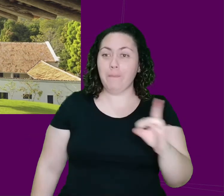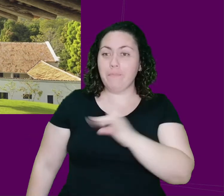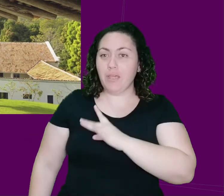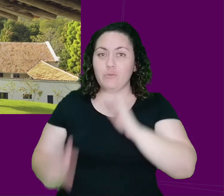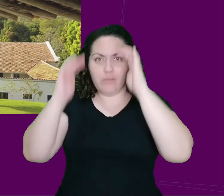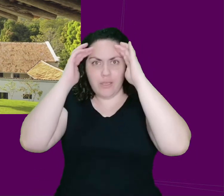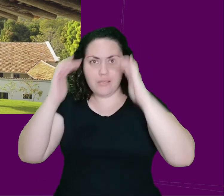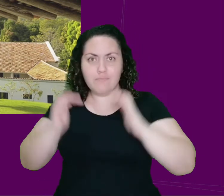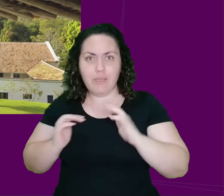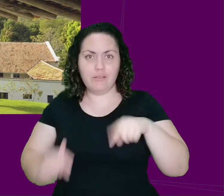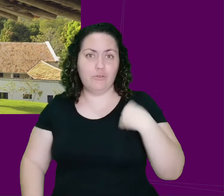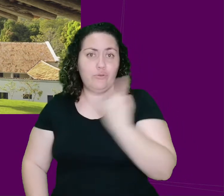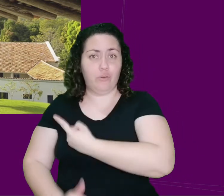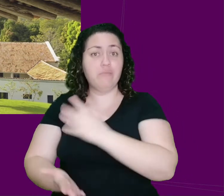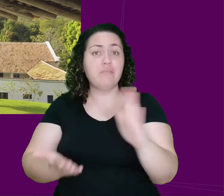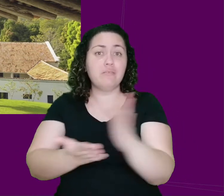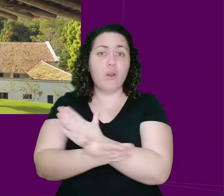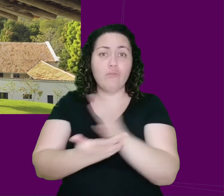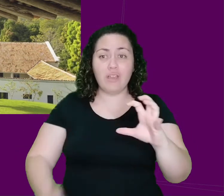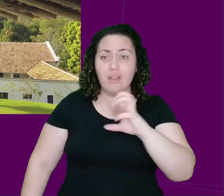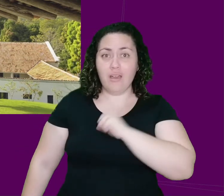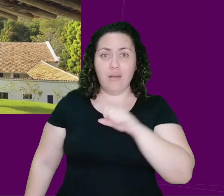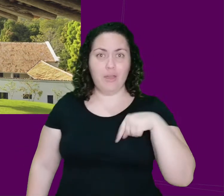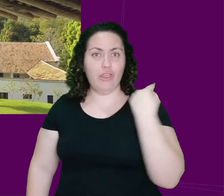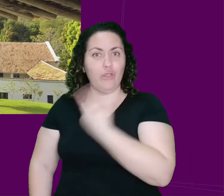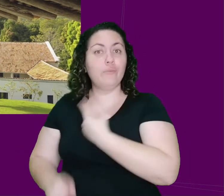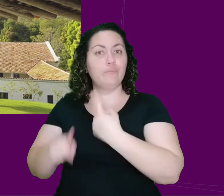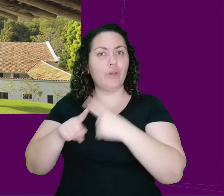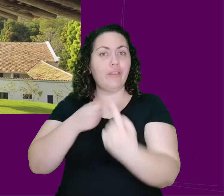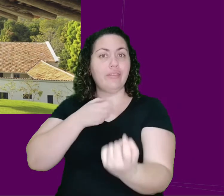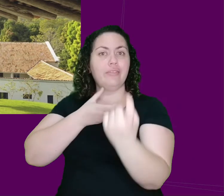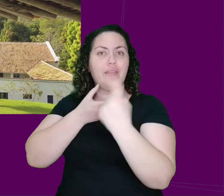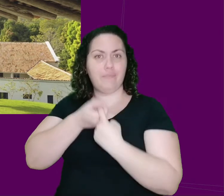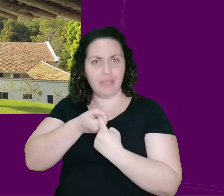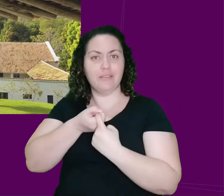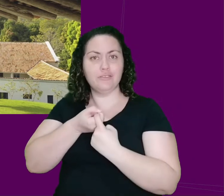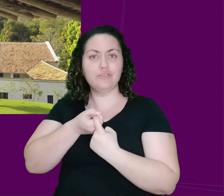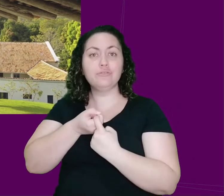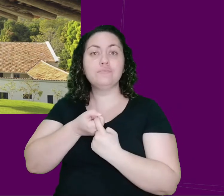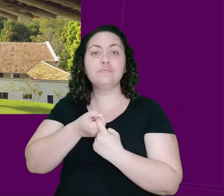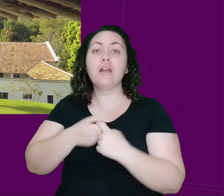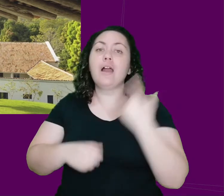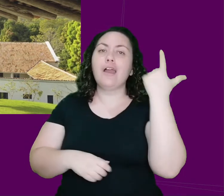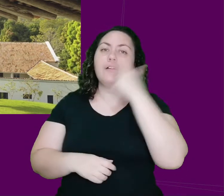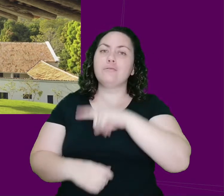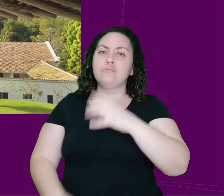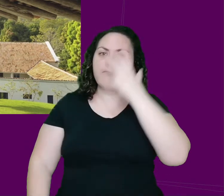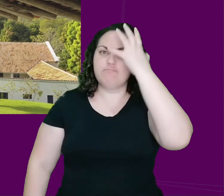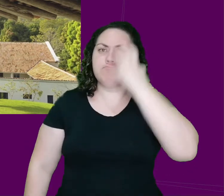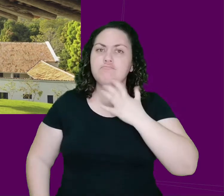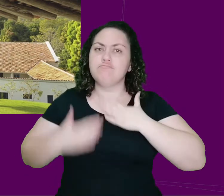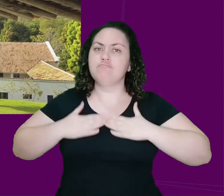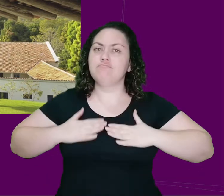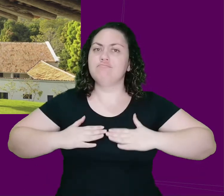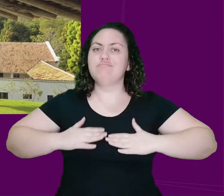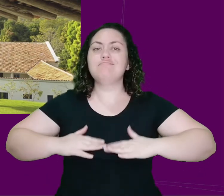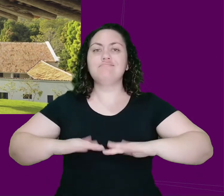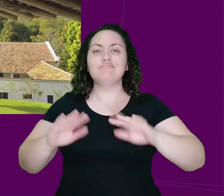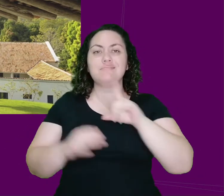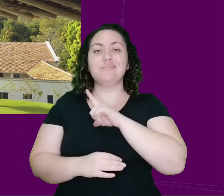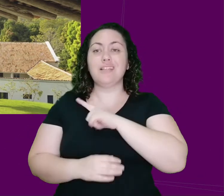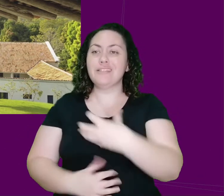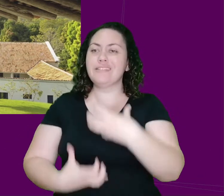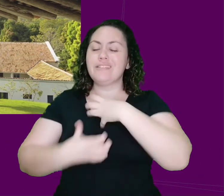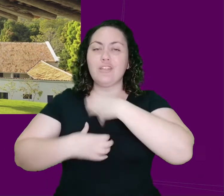teme, respeita e talvez até nos ame, porque depende de nós, uma grande serenidade nos envolve.